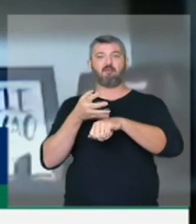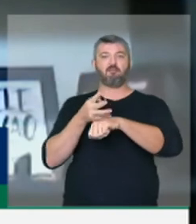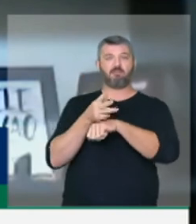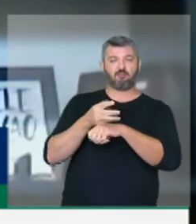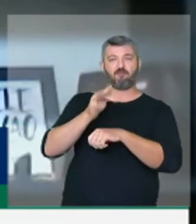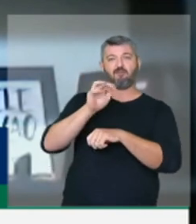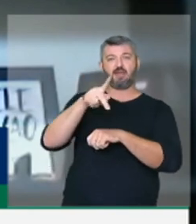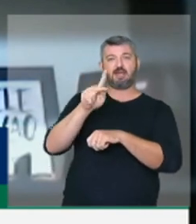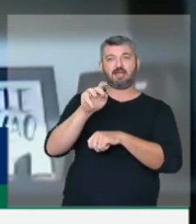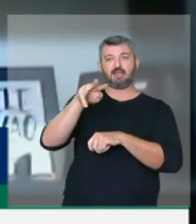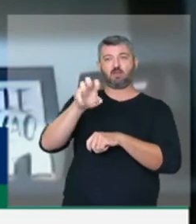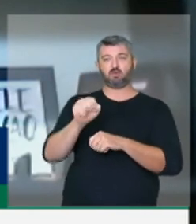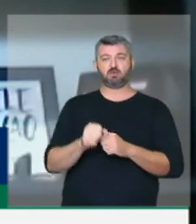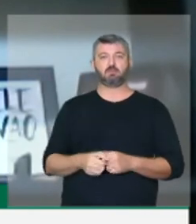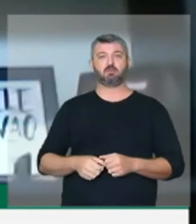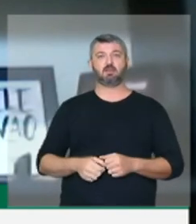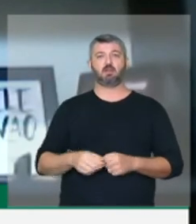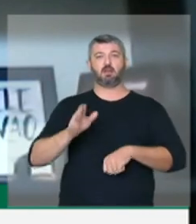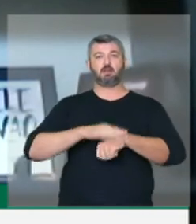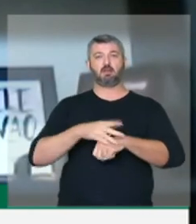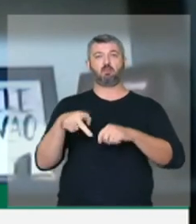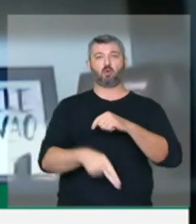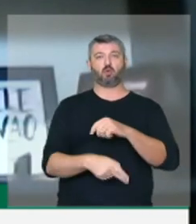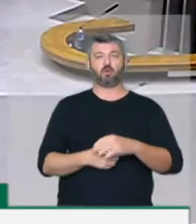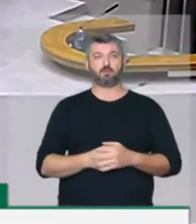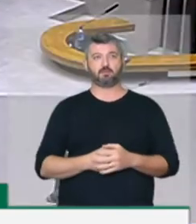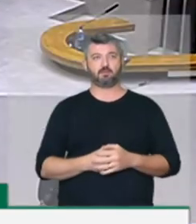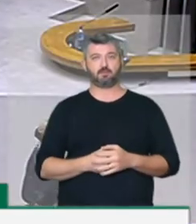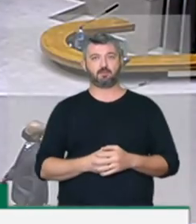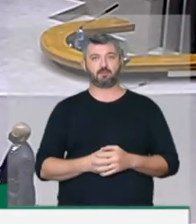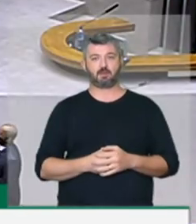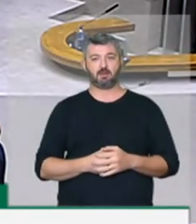gabinete... Deputada Melchiona, o tempo está encerrado.